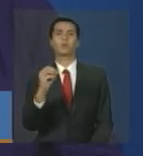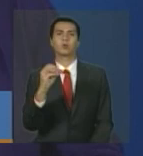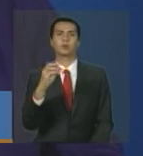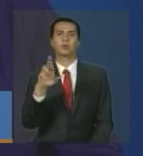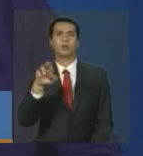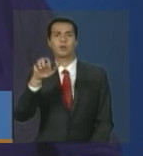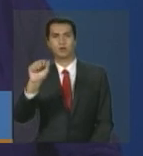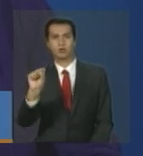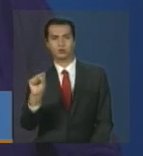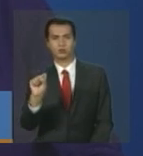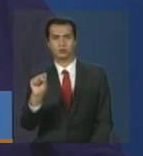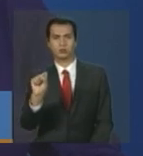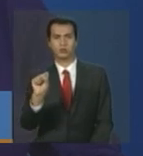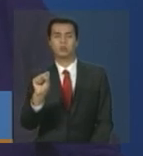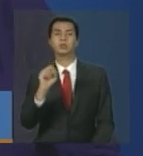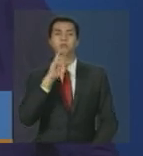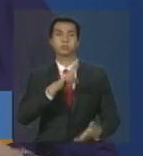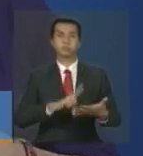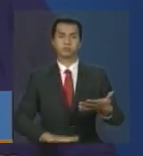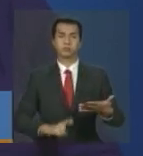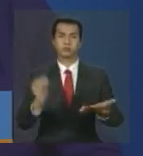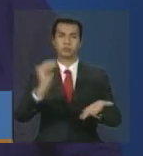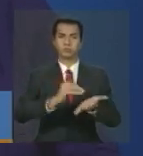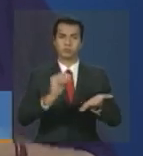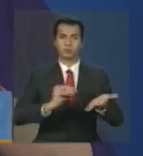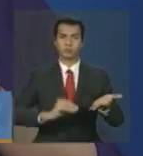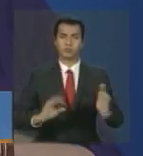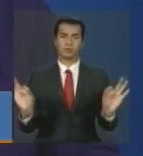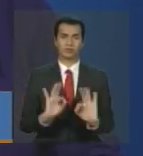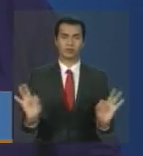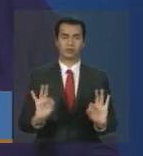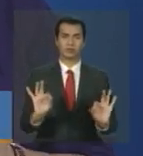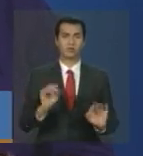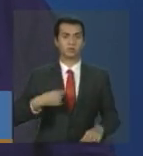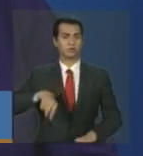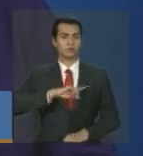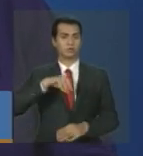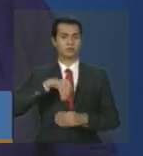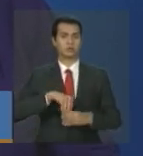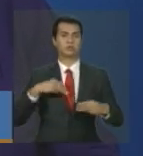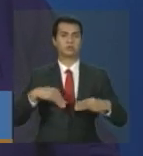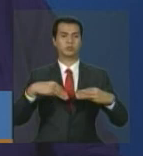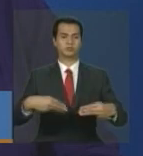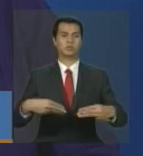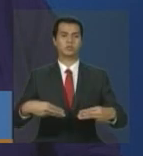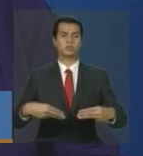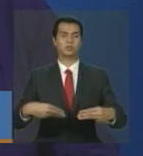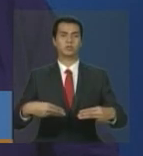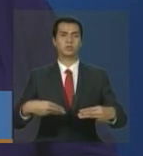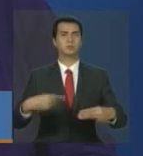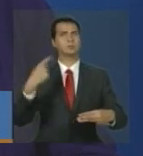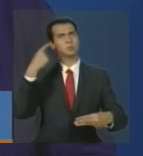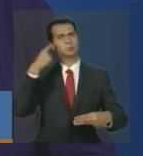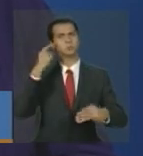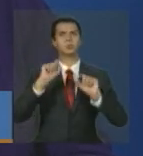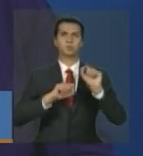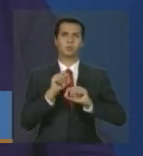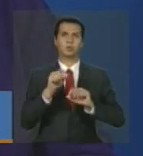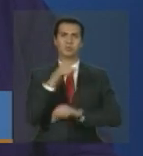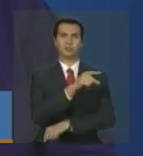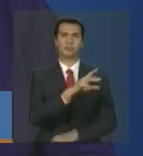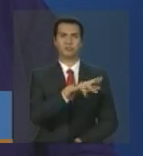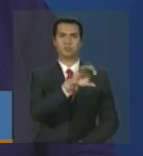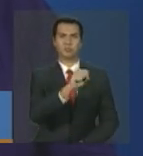questionário do caso do cress não é preenchido para o ministério a gente entende que não foi preenchido por que aquela unidade não está